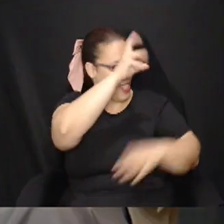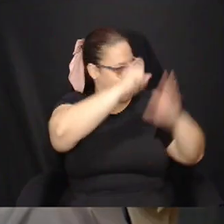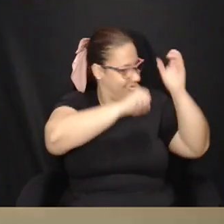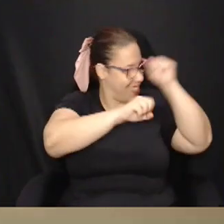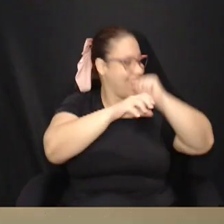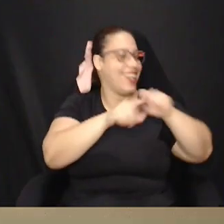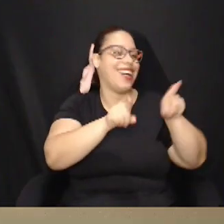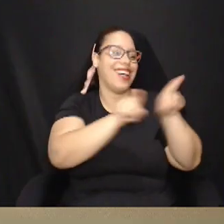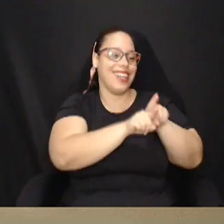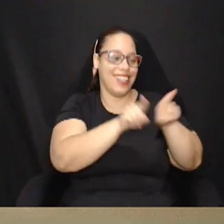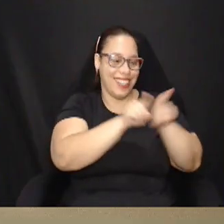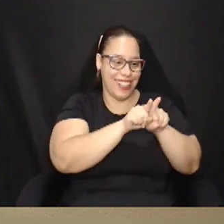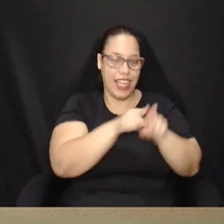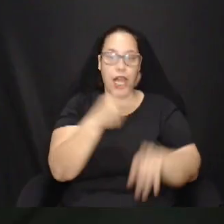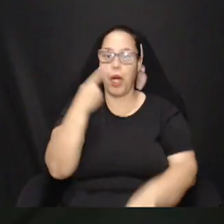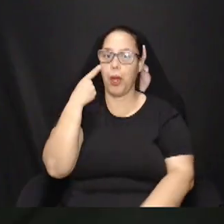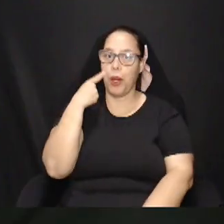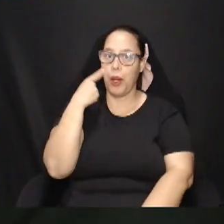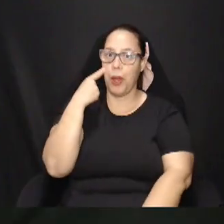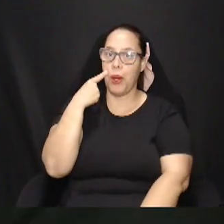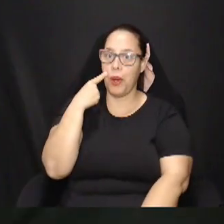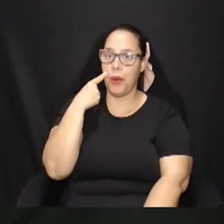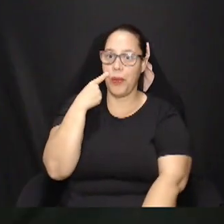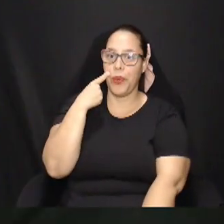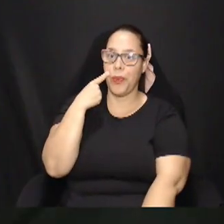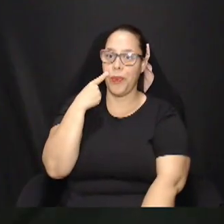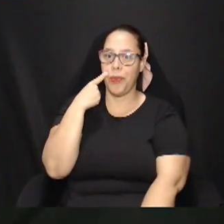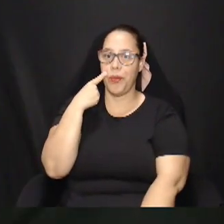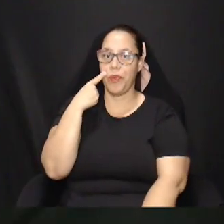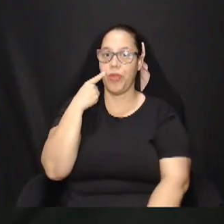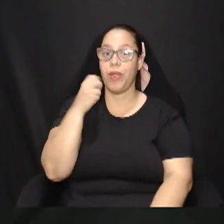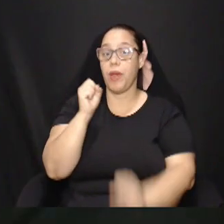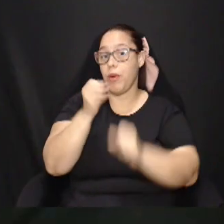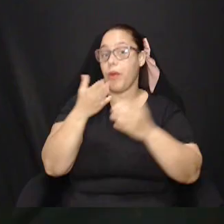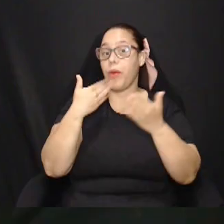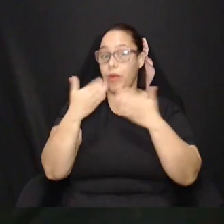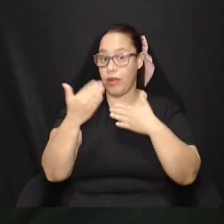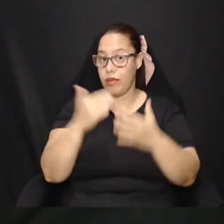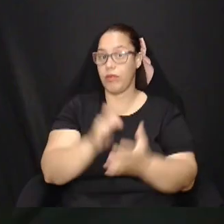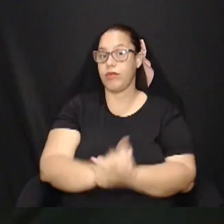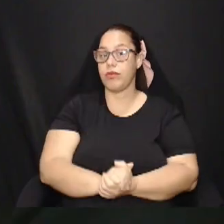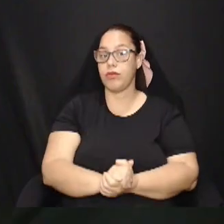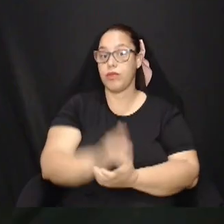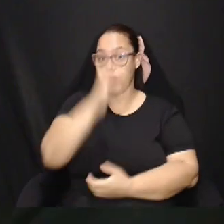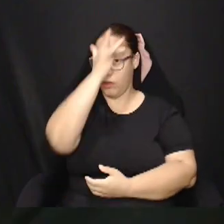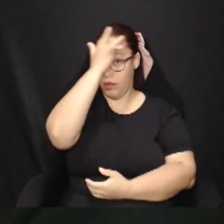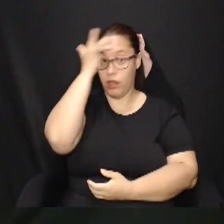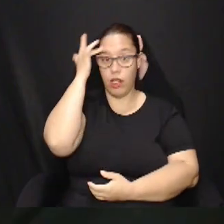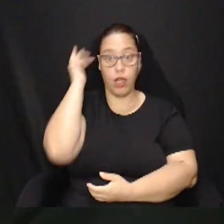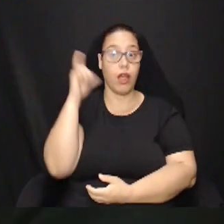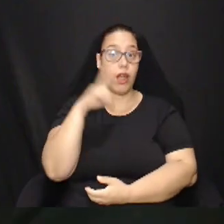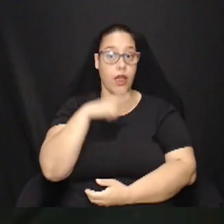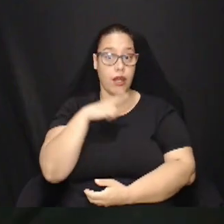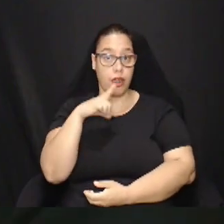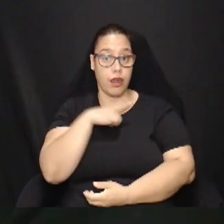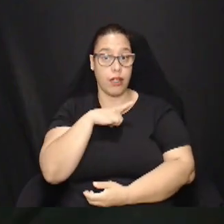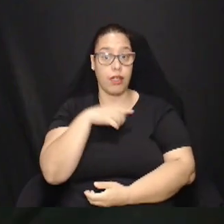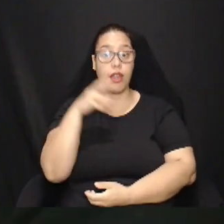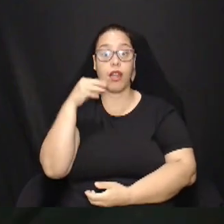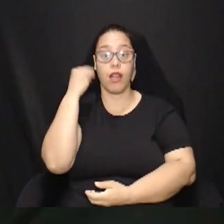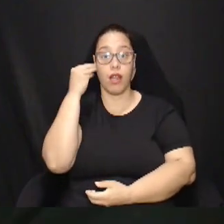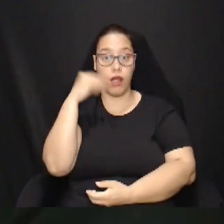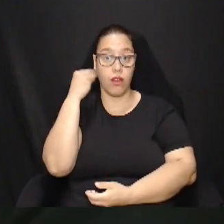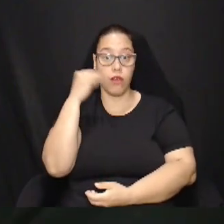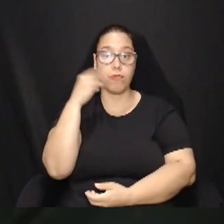Você viu, gente? Olha, como é bom, né? A gente poder conversar com pessoas que têm essa experiência, a